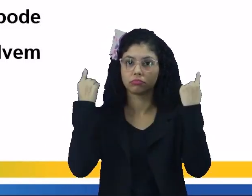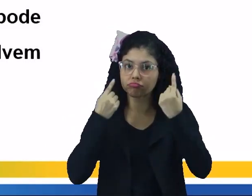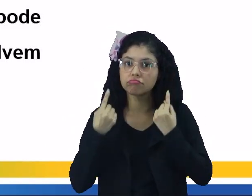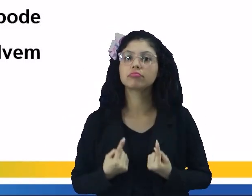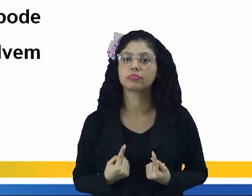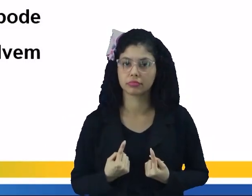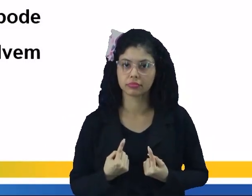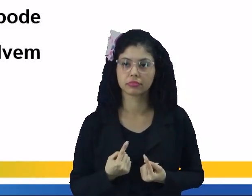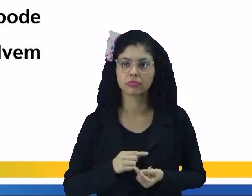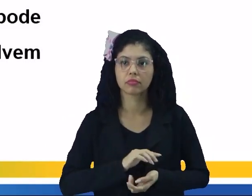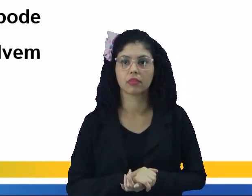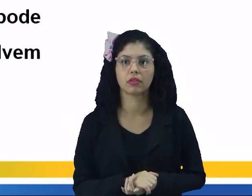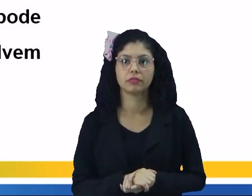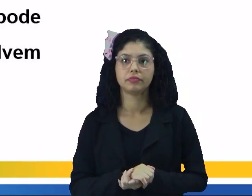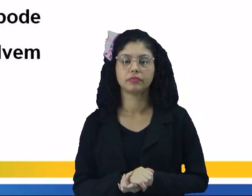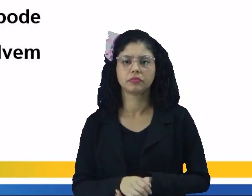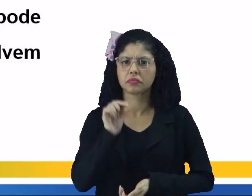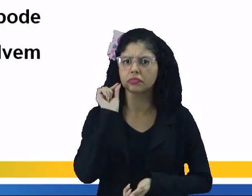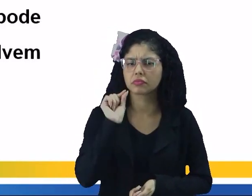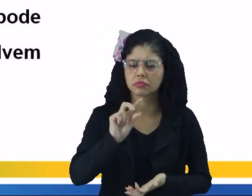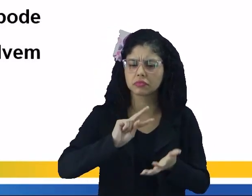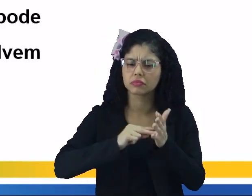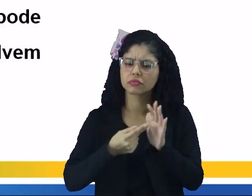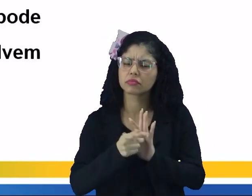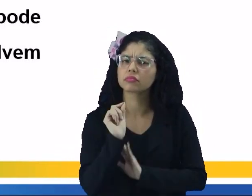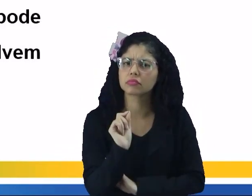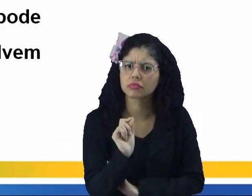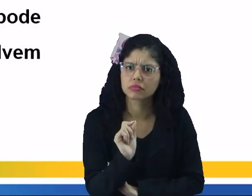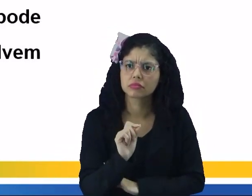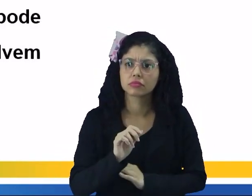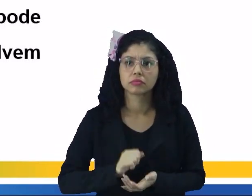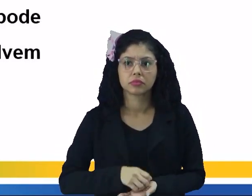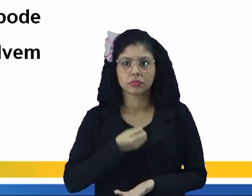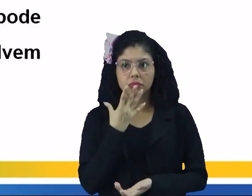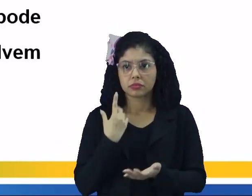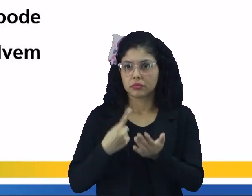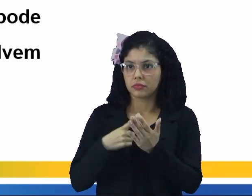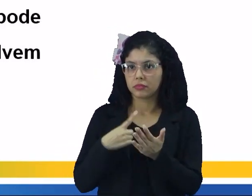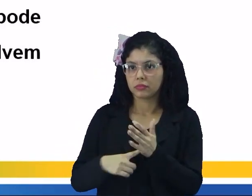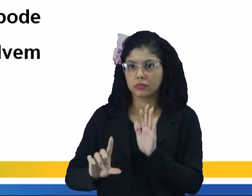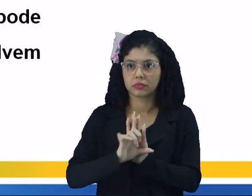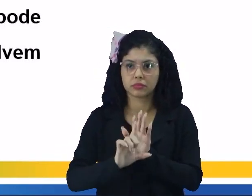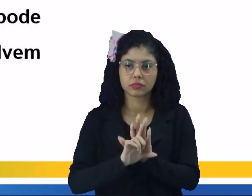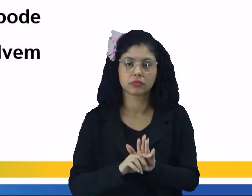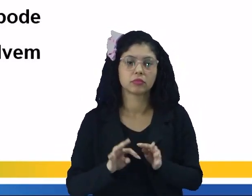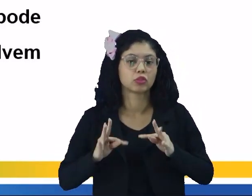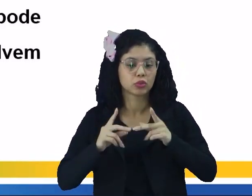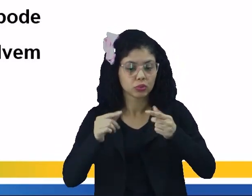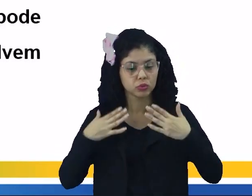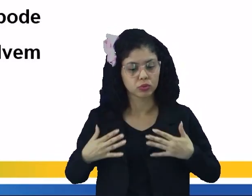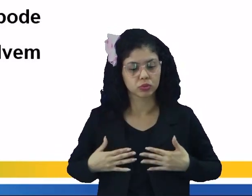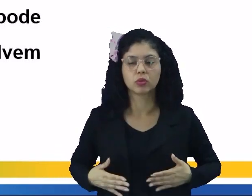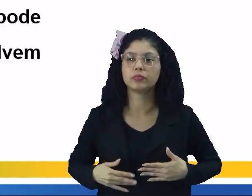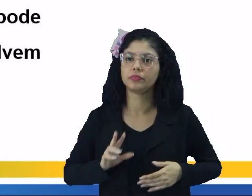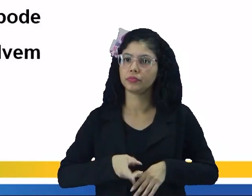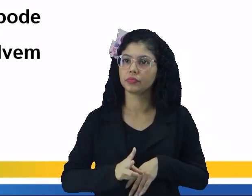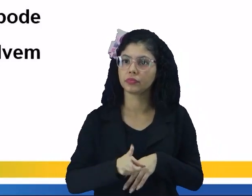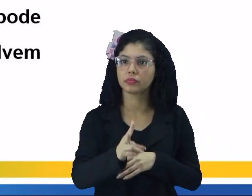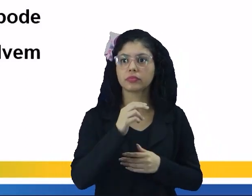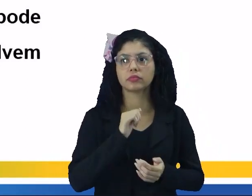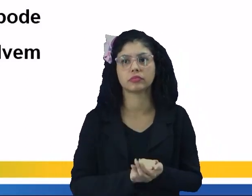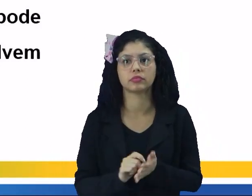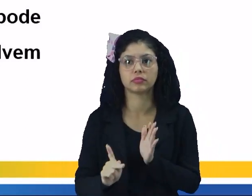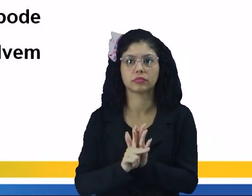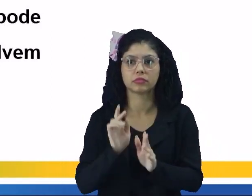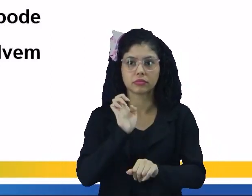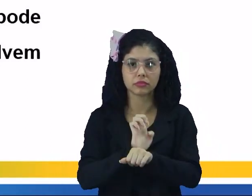como a lei da inércia. O que significa isso? Bem, de acordo com essa lei, todo o corpo ele vai continuar em